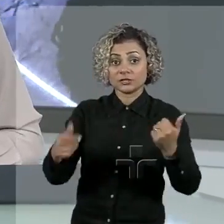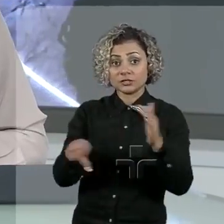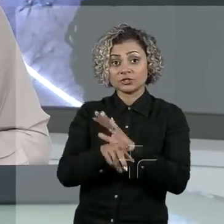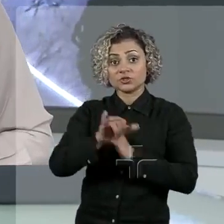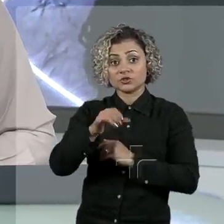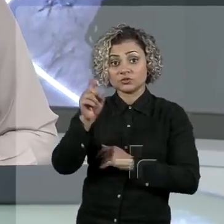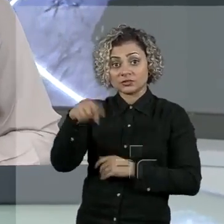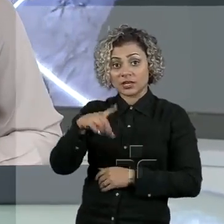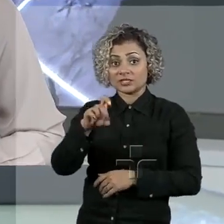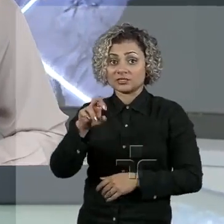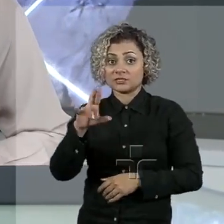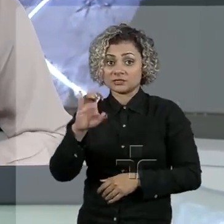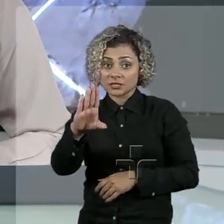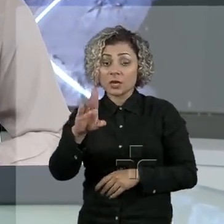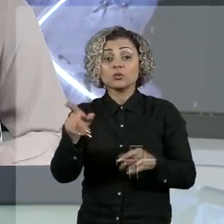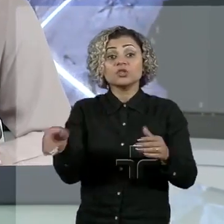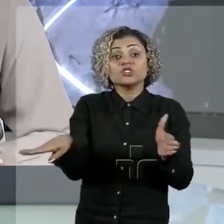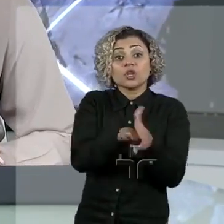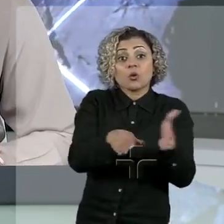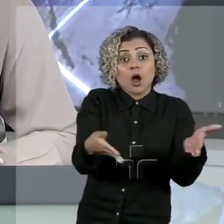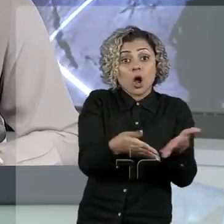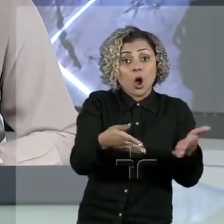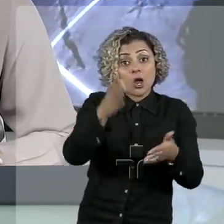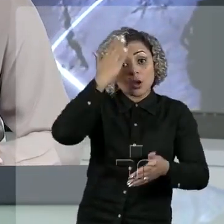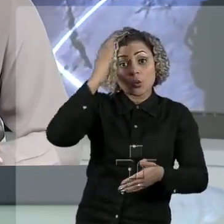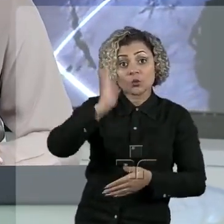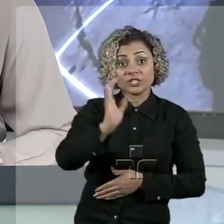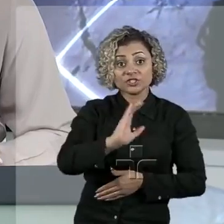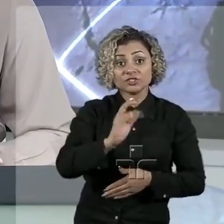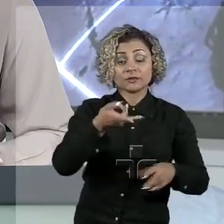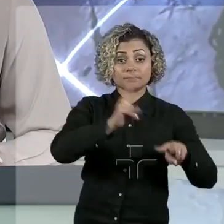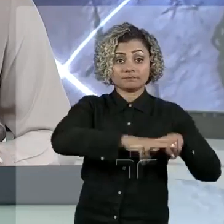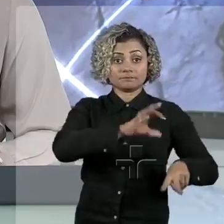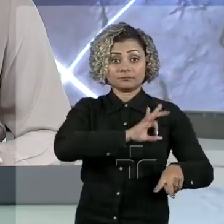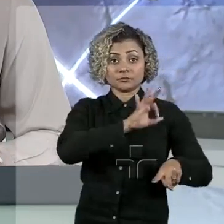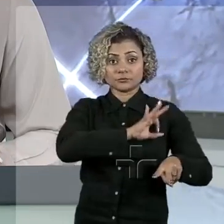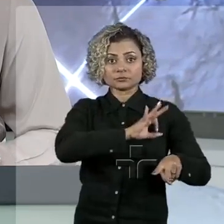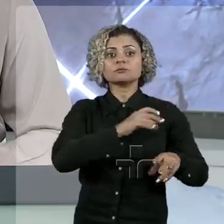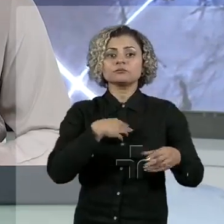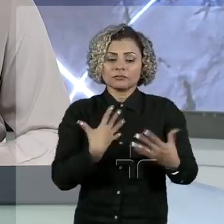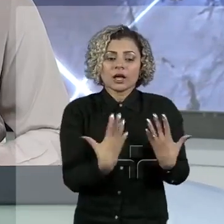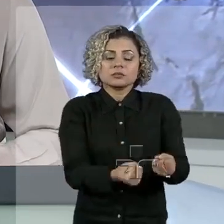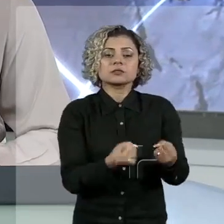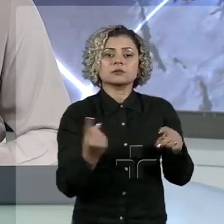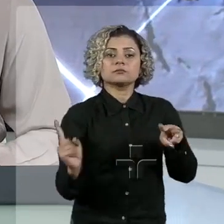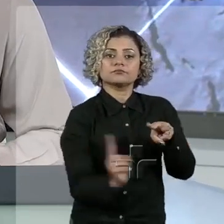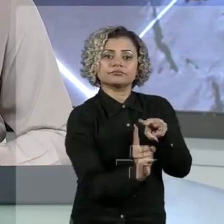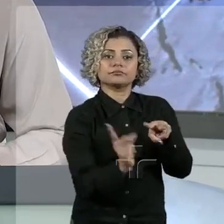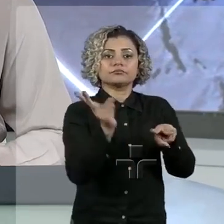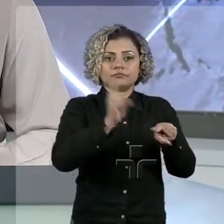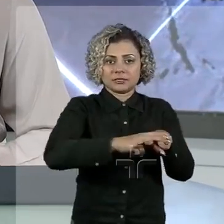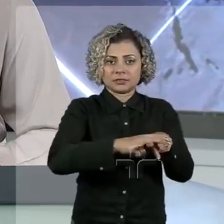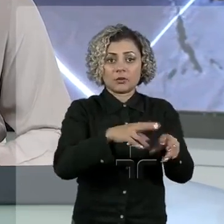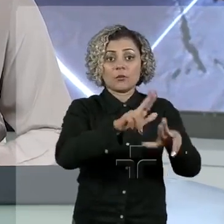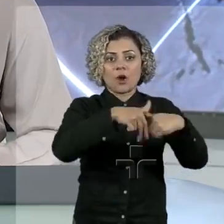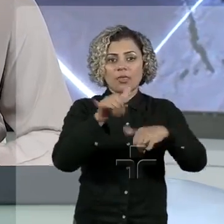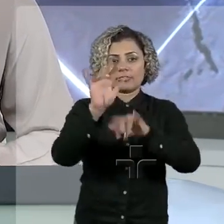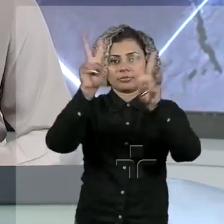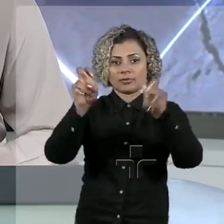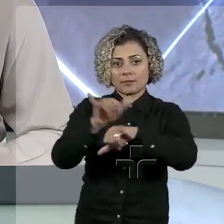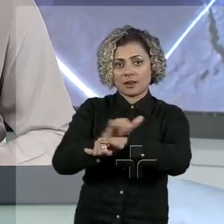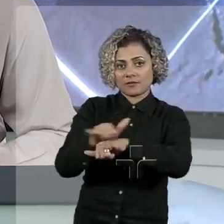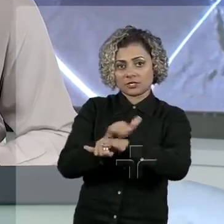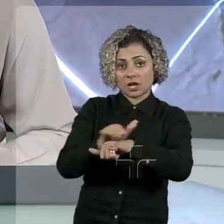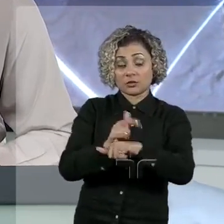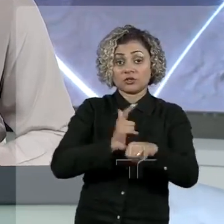chegou agora há pouco na sede da Polícia Federal, em Curitiba, onde se entregou para cumprir a segunda pena de prisão na Lava Jato. Ele